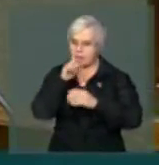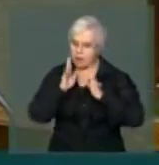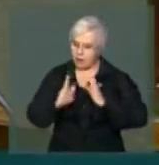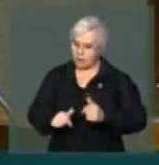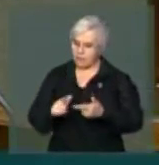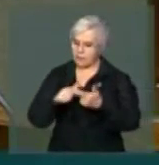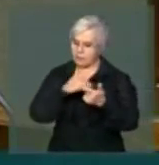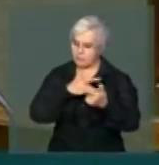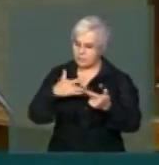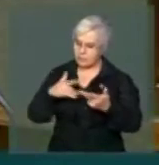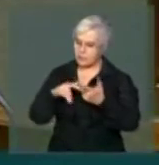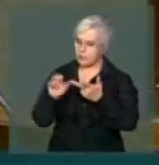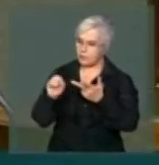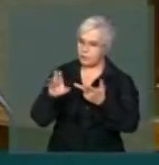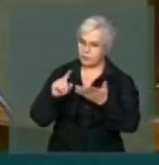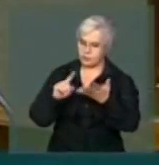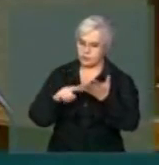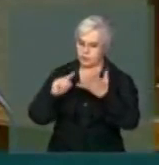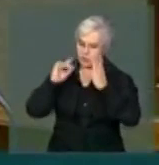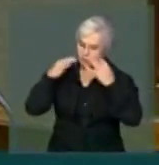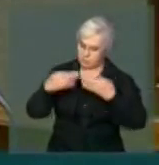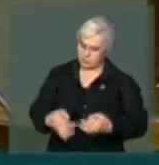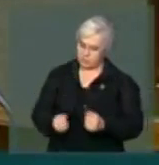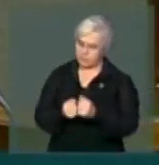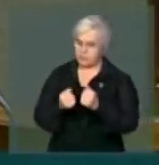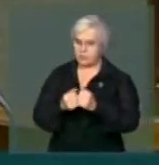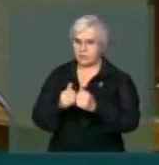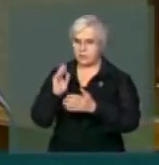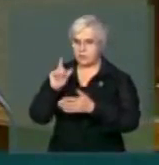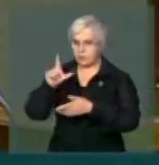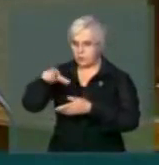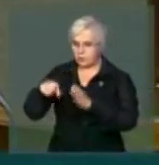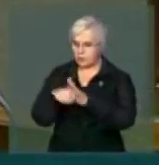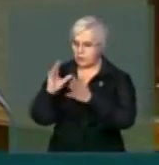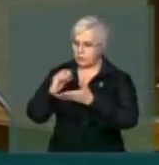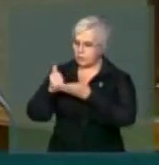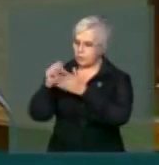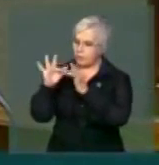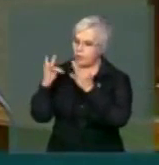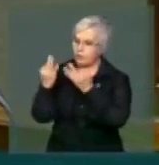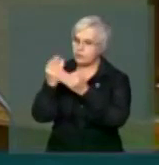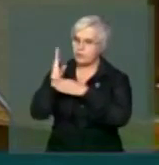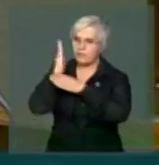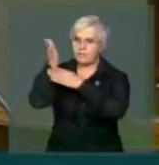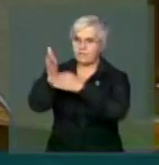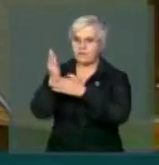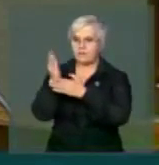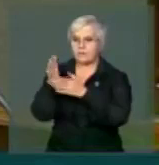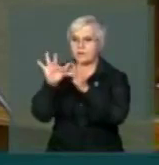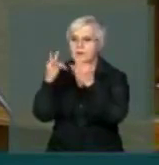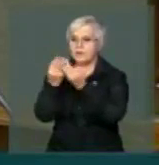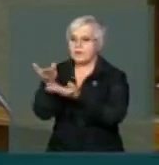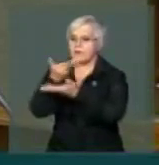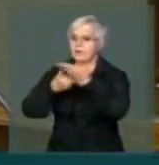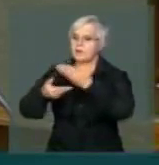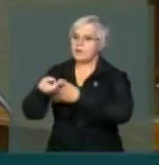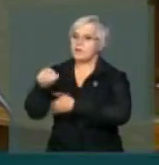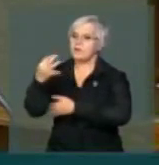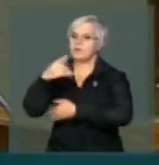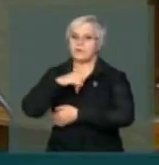potável, saúde, escola, dignidade humana e o cartão Bolsa Família, diretamente aos familiares, sem passar